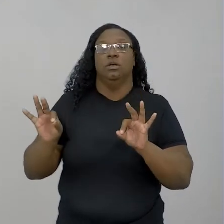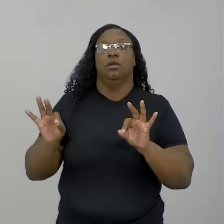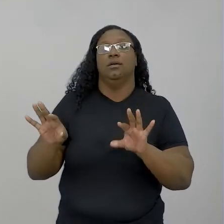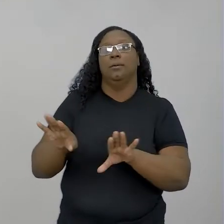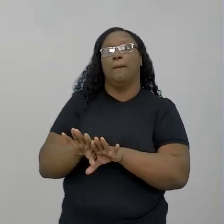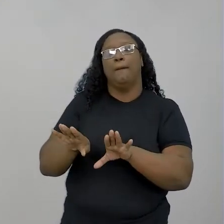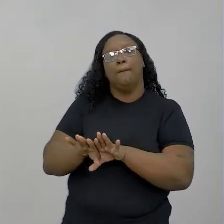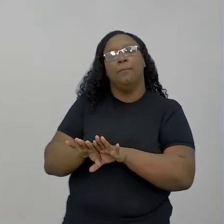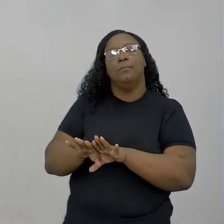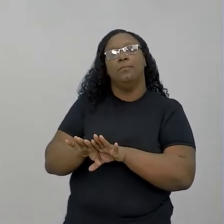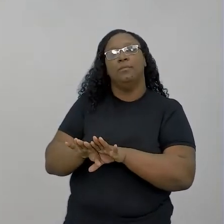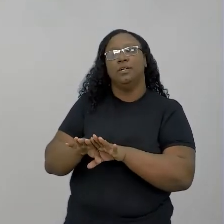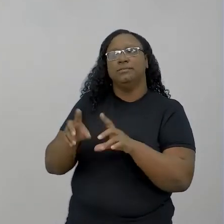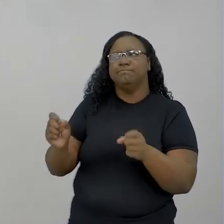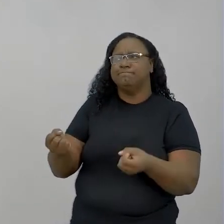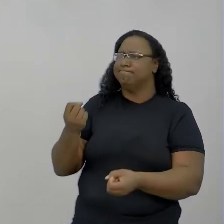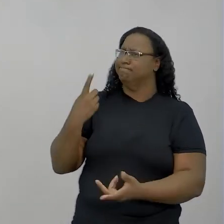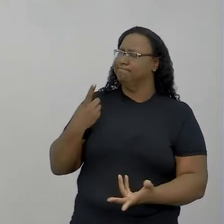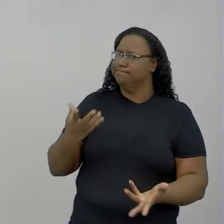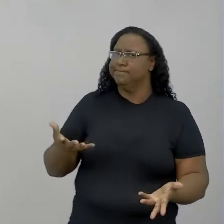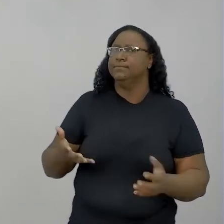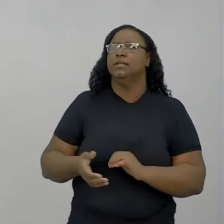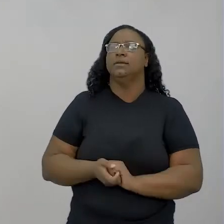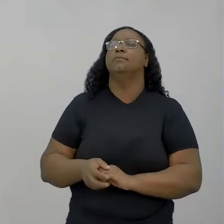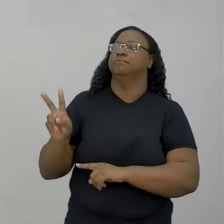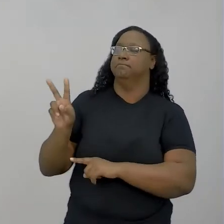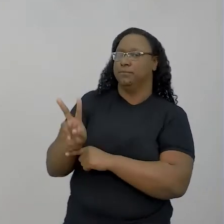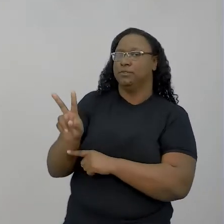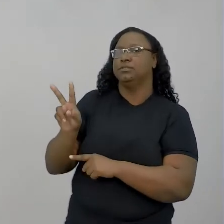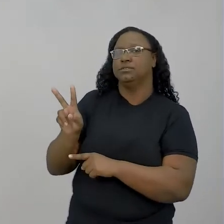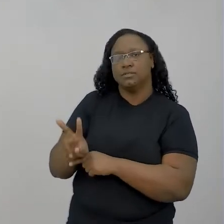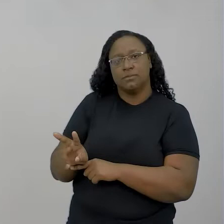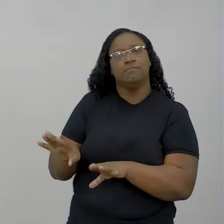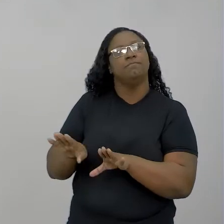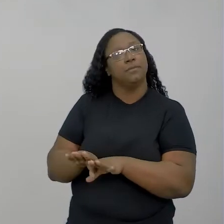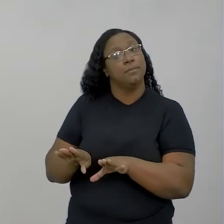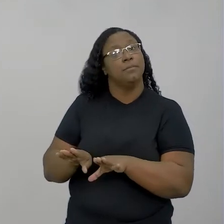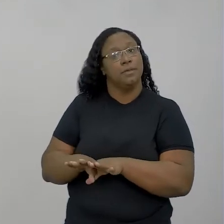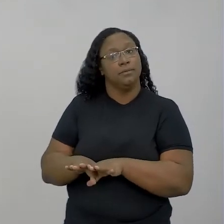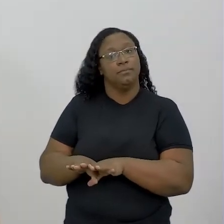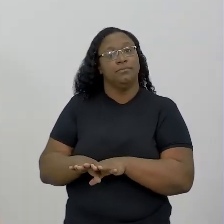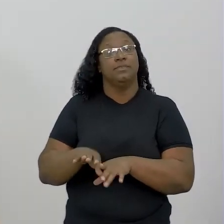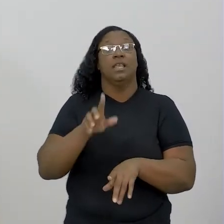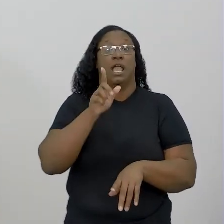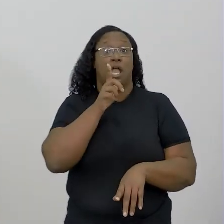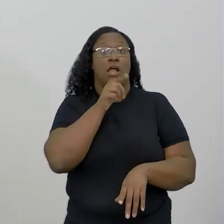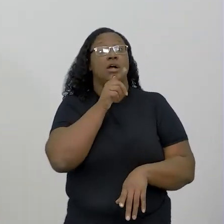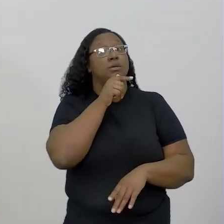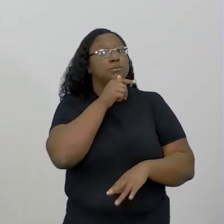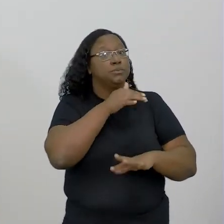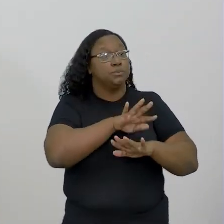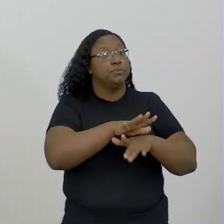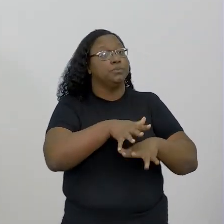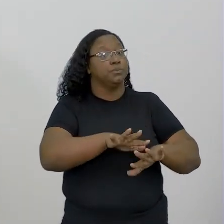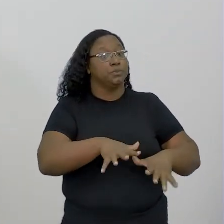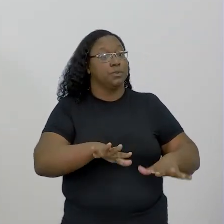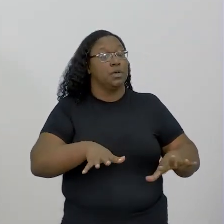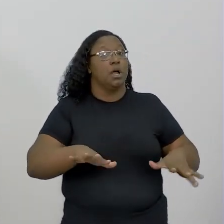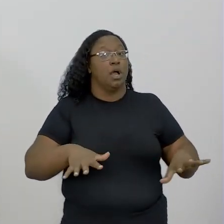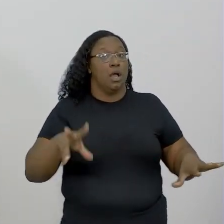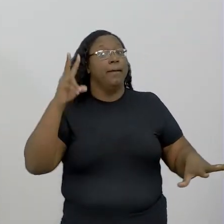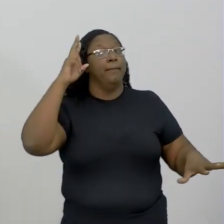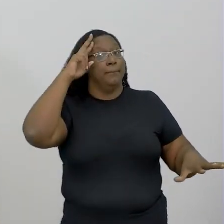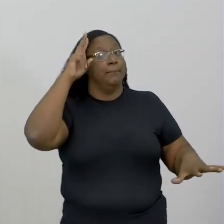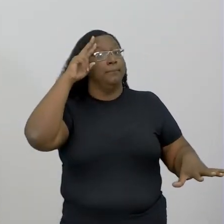patógenos desconhecidos. Também é um ato de prevenção. E no caso dos mananciais é bom lembrar, né? A gente está falando de nascentes